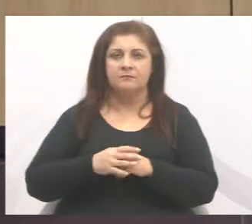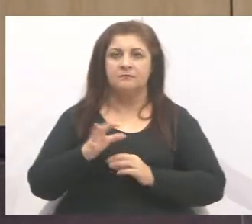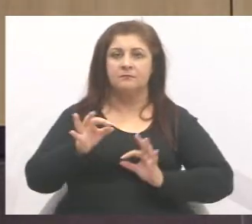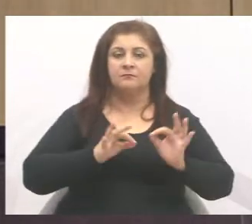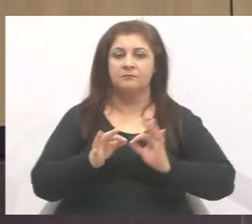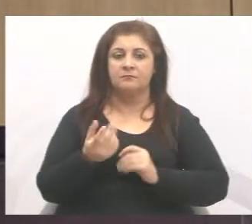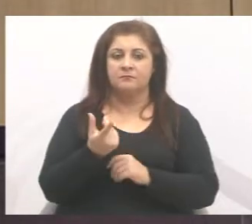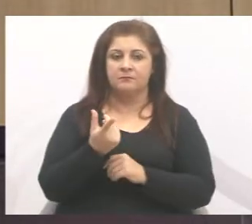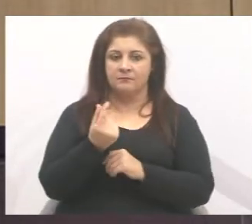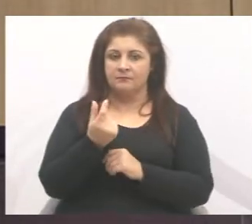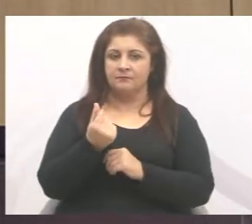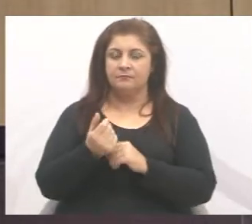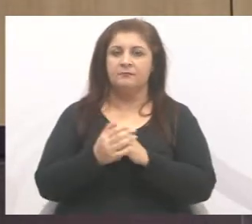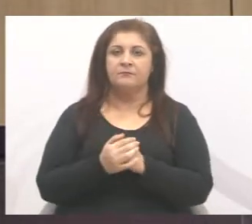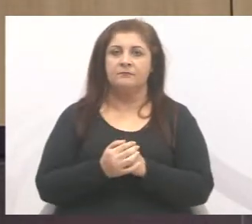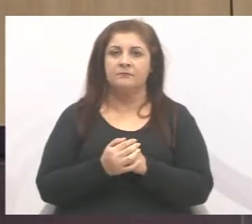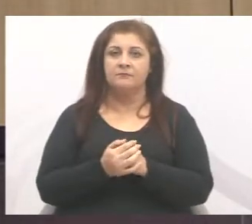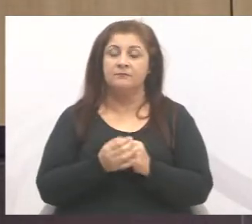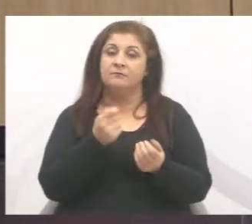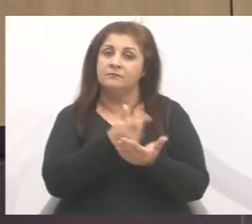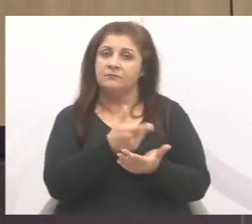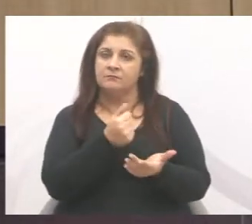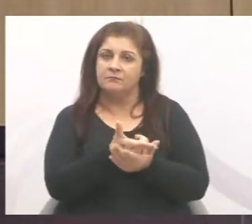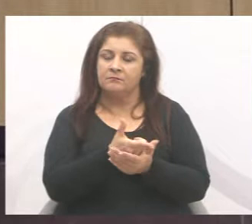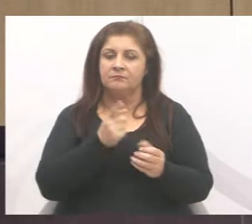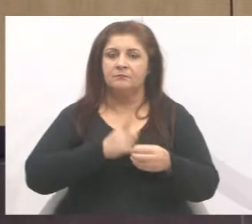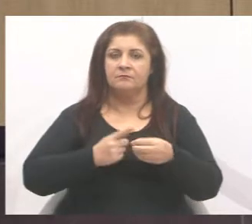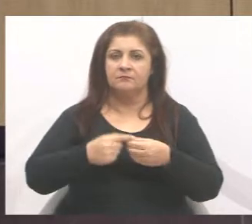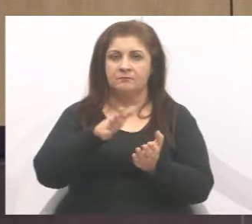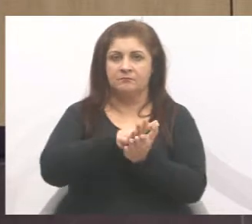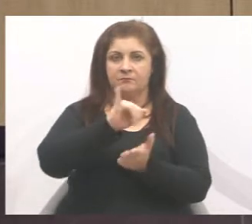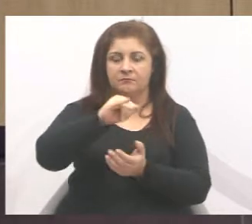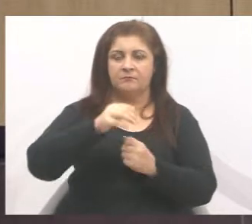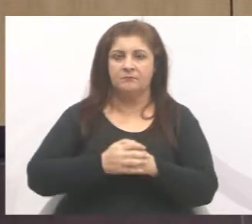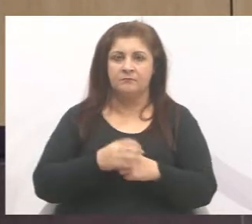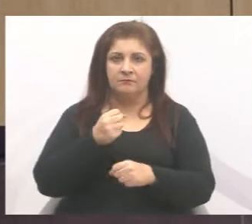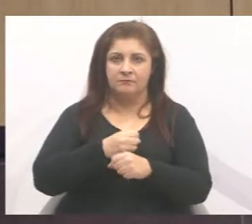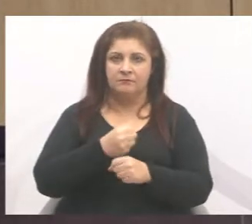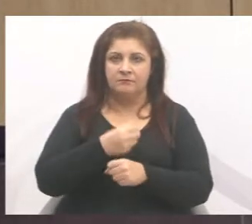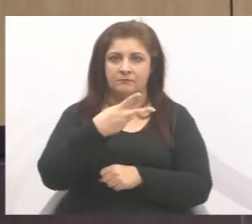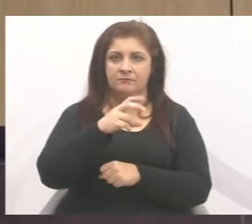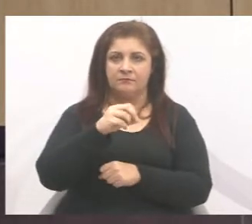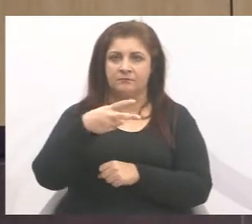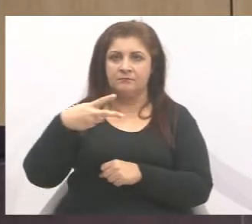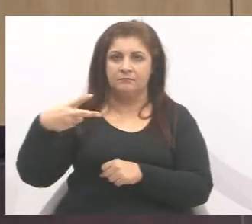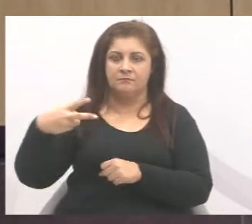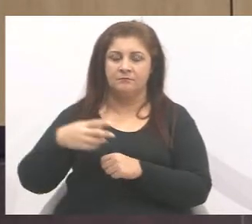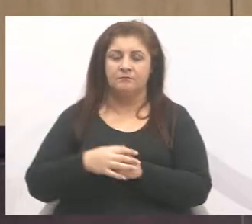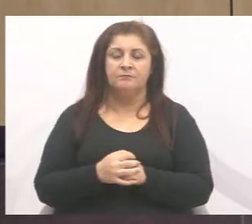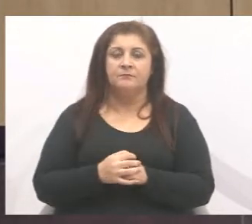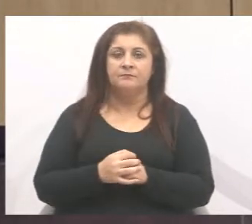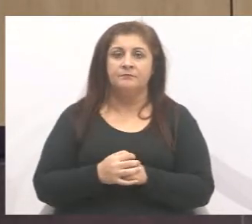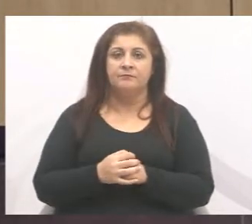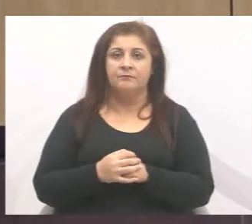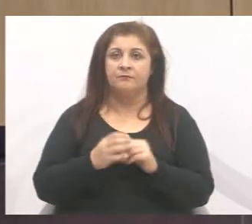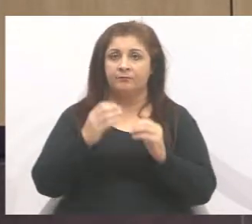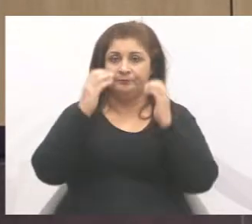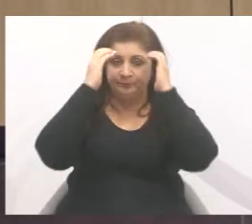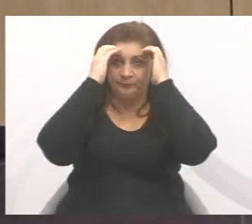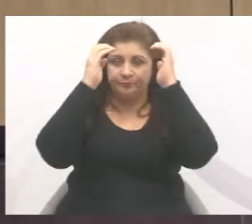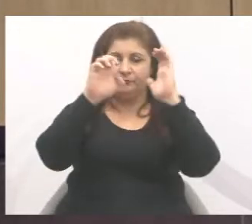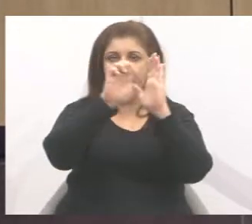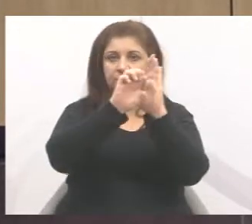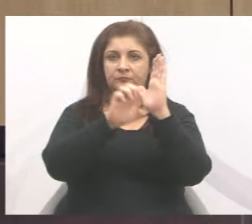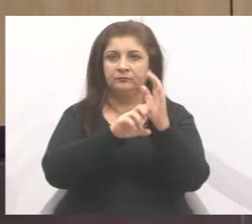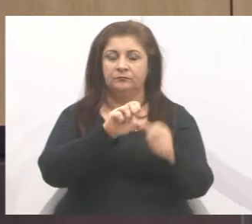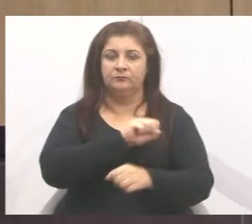e fixa despesas do município de Jacareí para o exercício 2022, conforme edital número